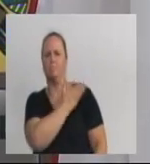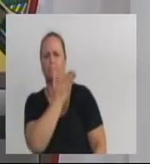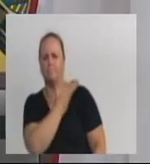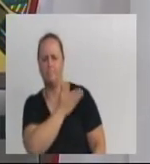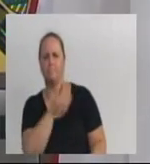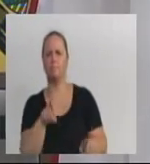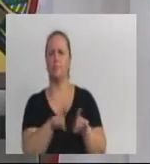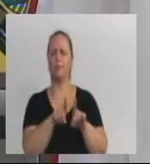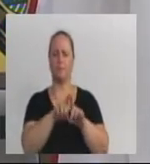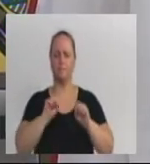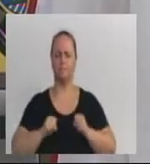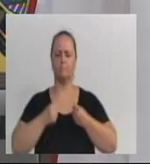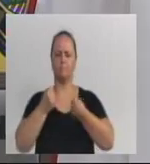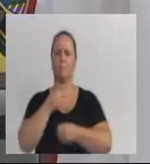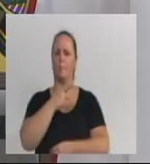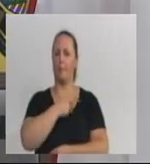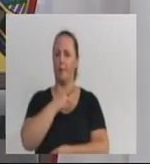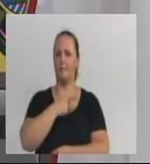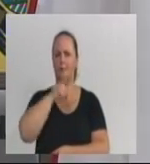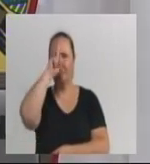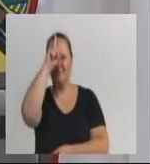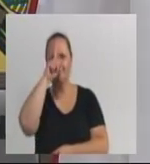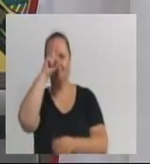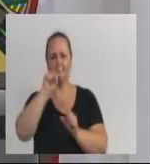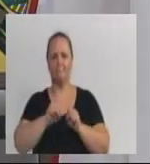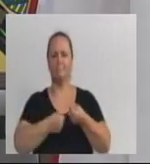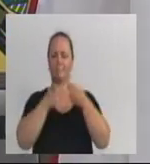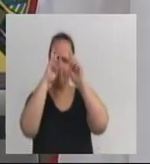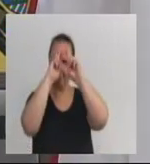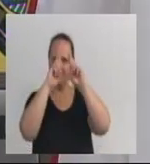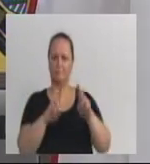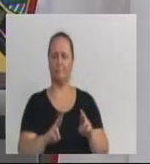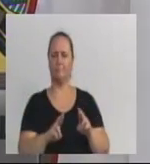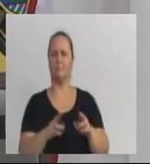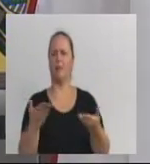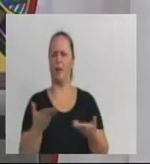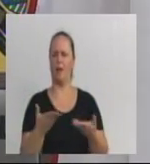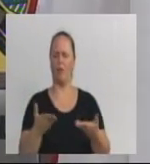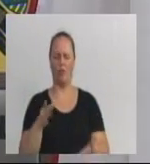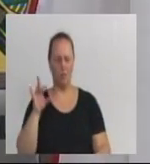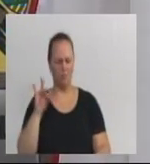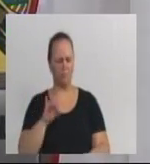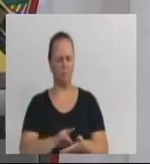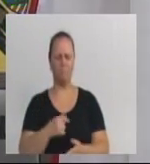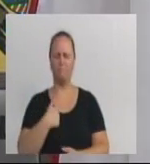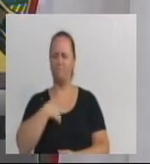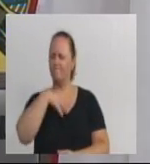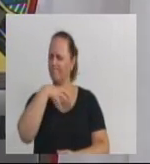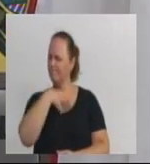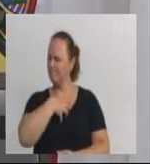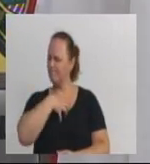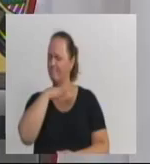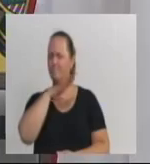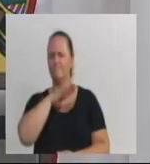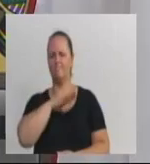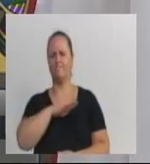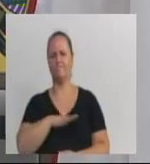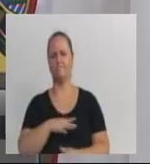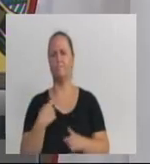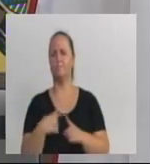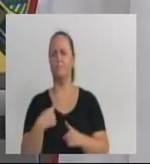fortalecimento dos partidos e das ideias. E eu me frustro cada vez que eu vejo um